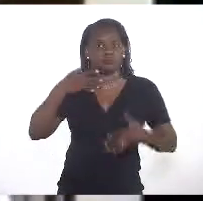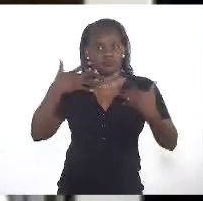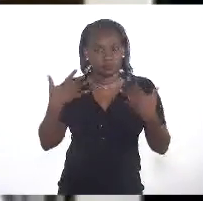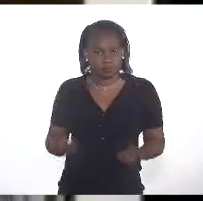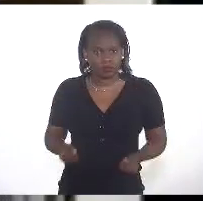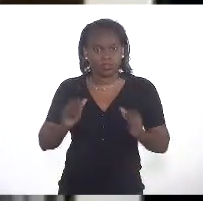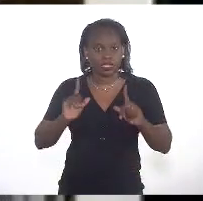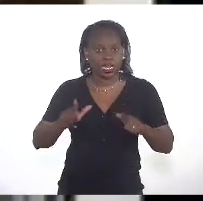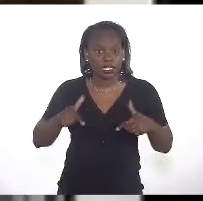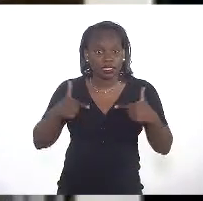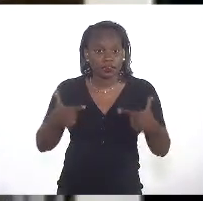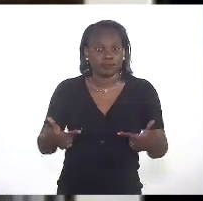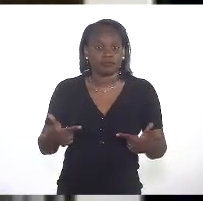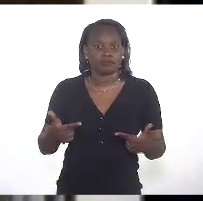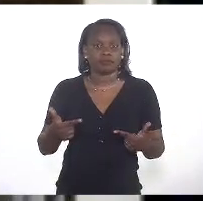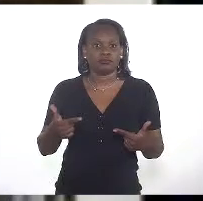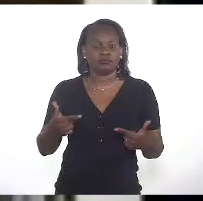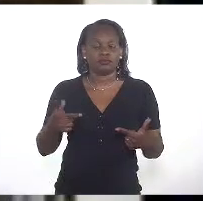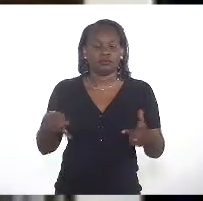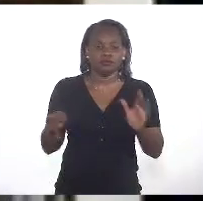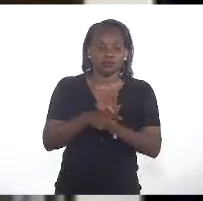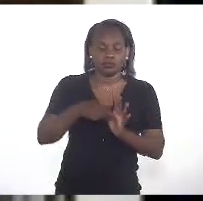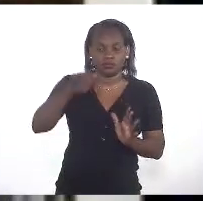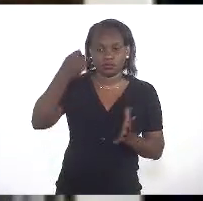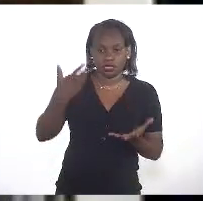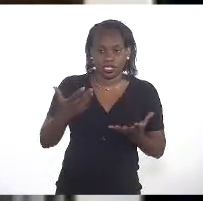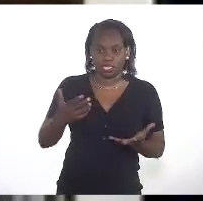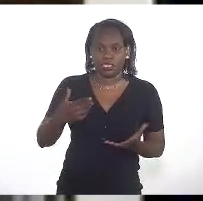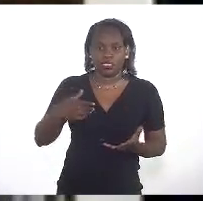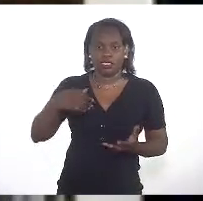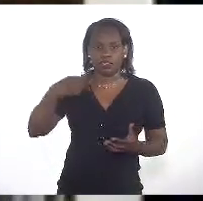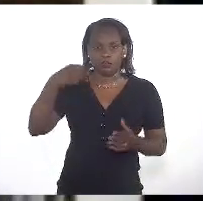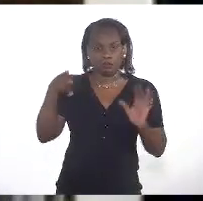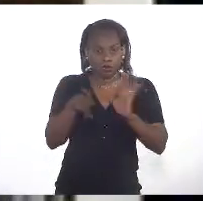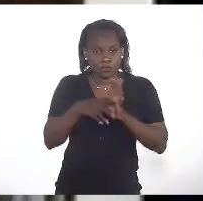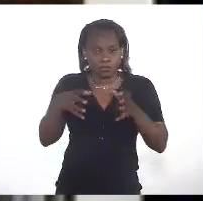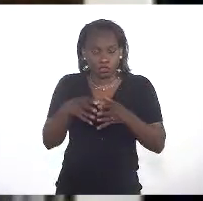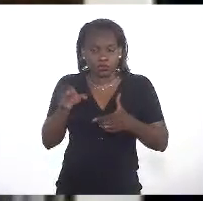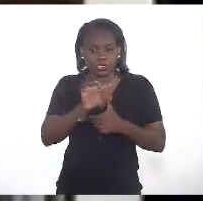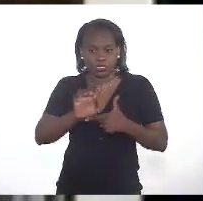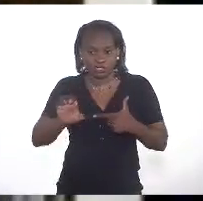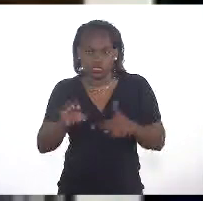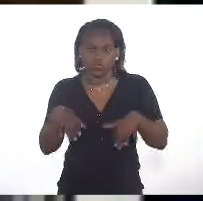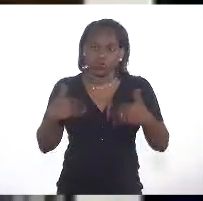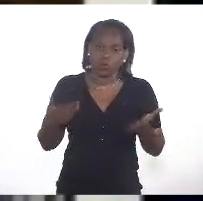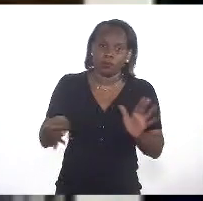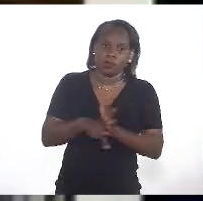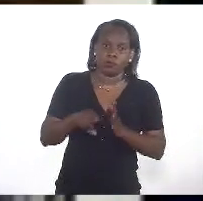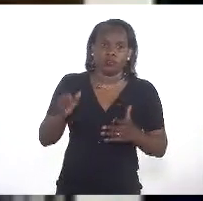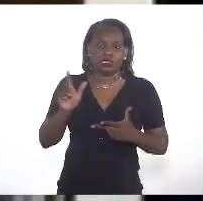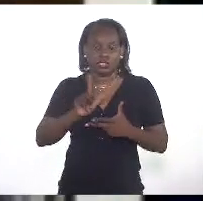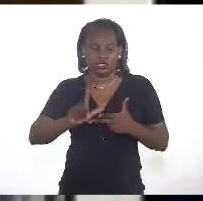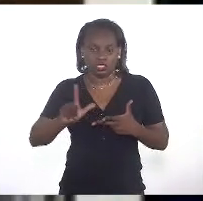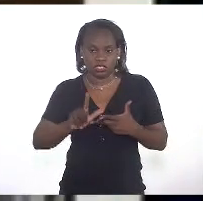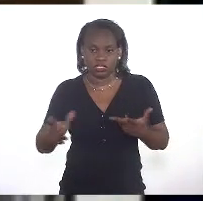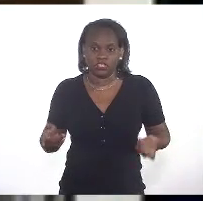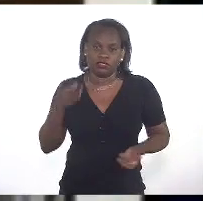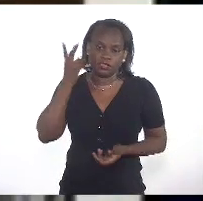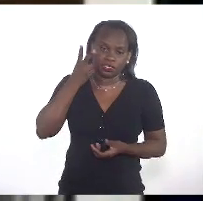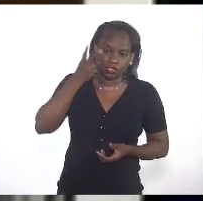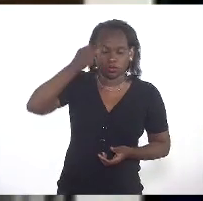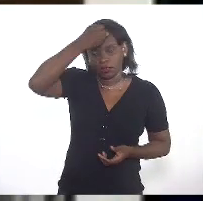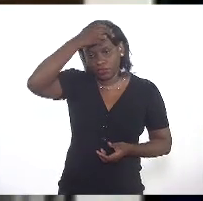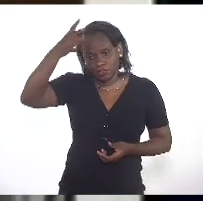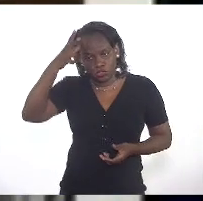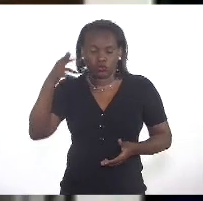nas ações, tanto daqueles que irão fazer parte do executivo, como daqueles que têm a pretensão de